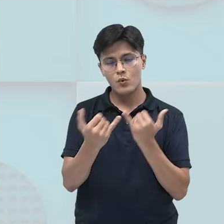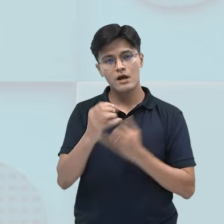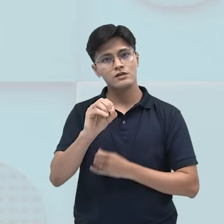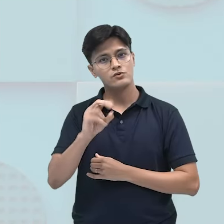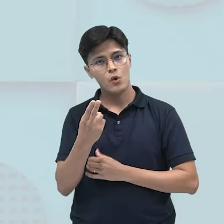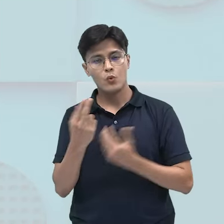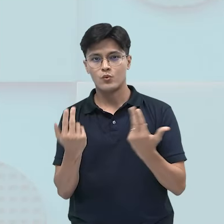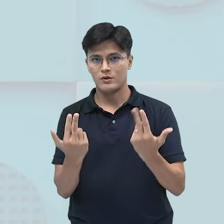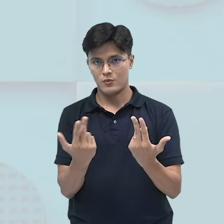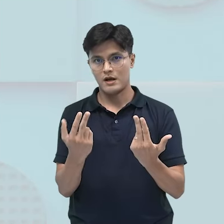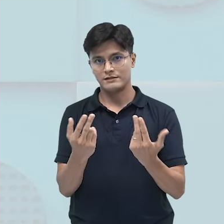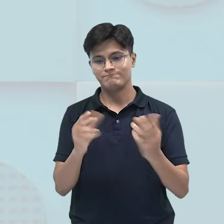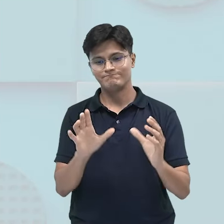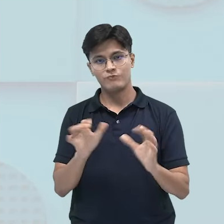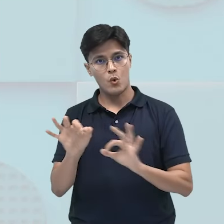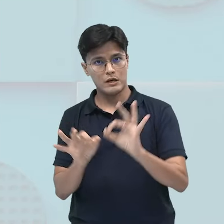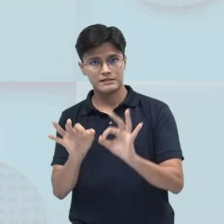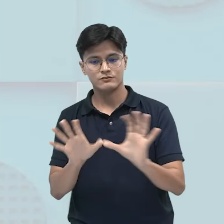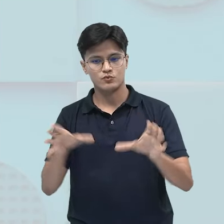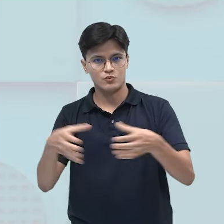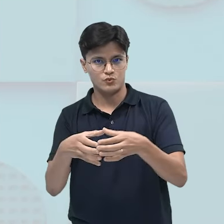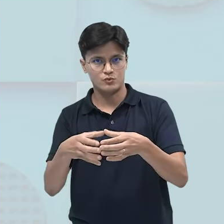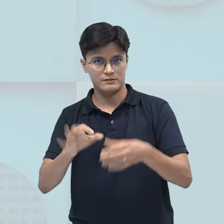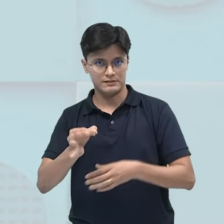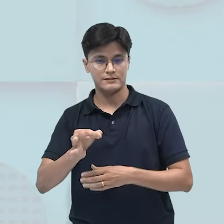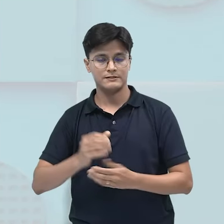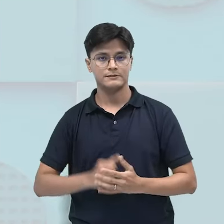semelhantes. Esses modelos, eles são